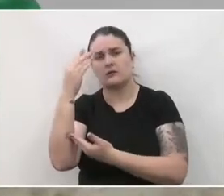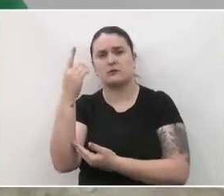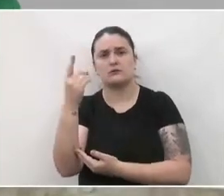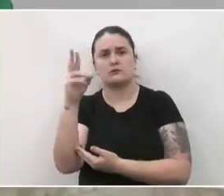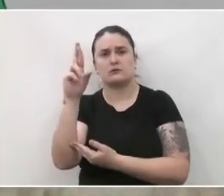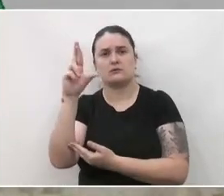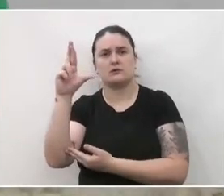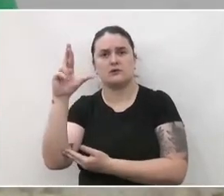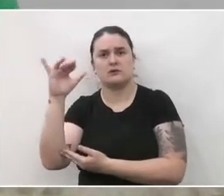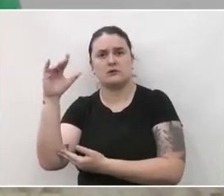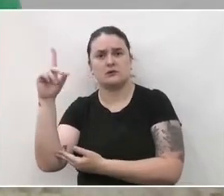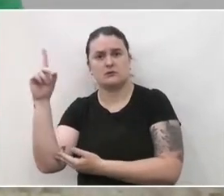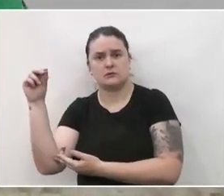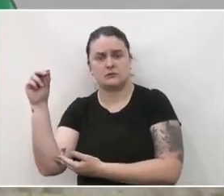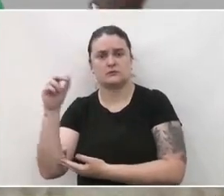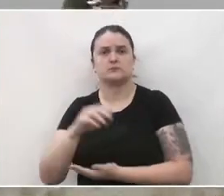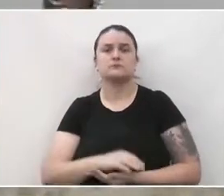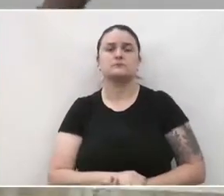Leis.